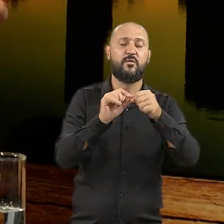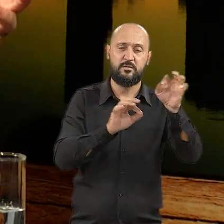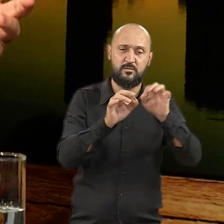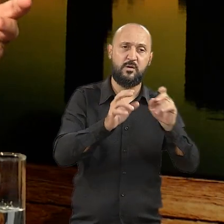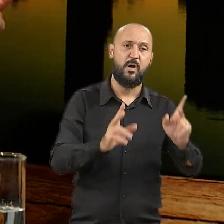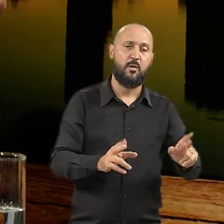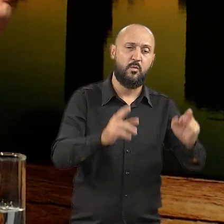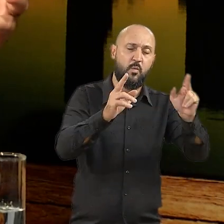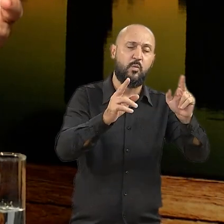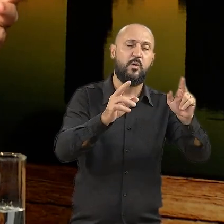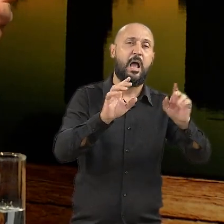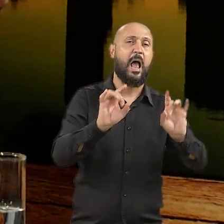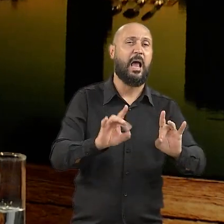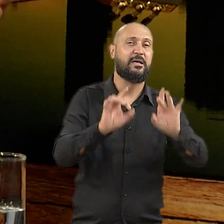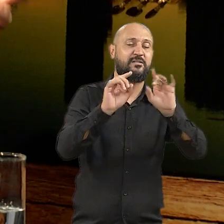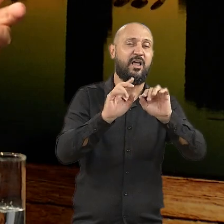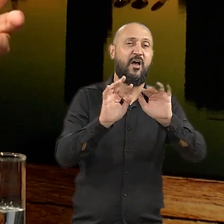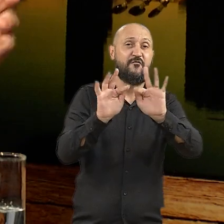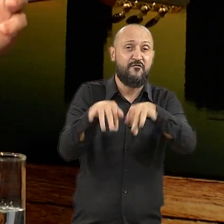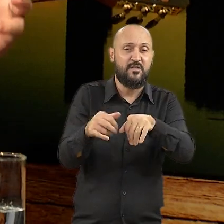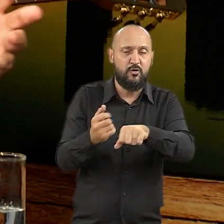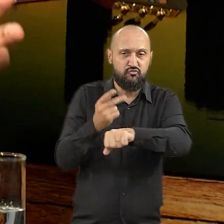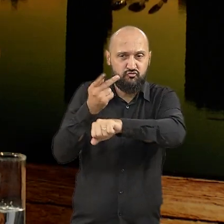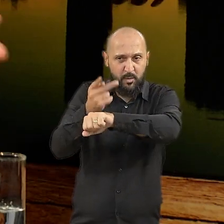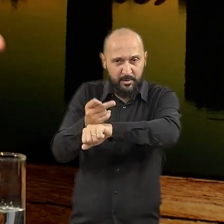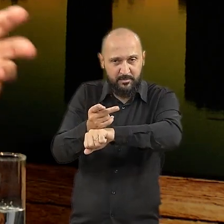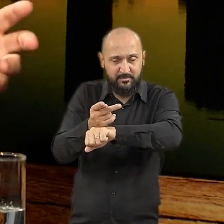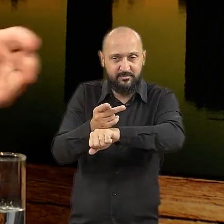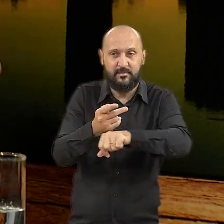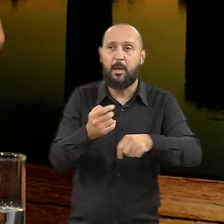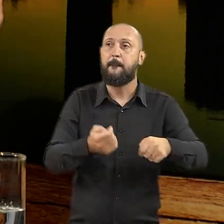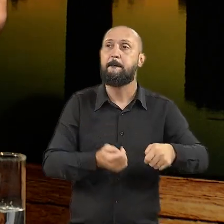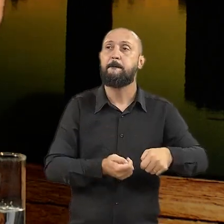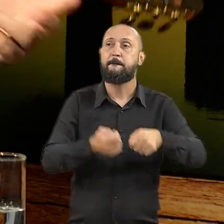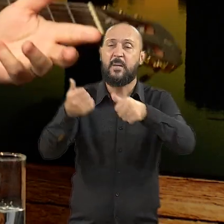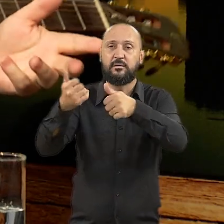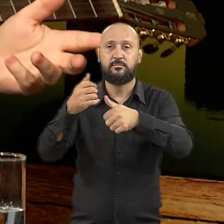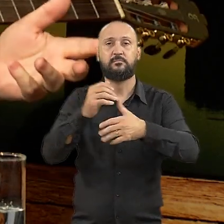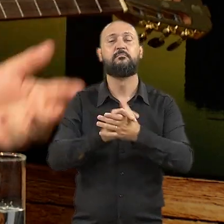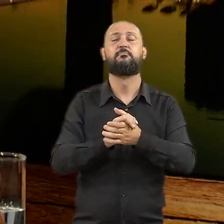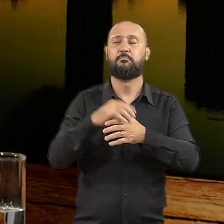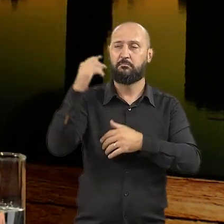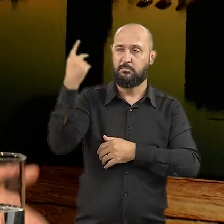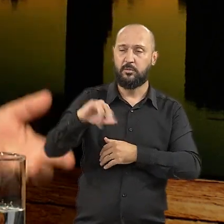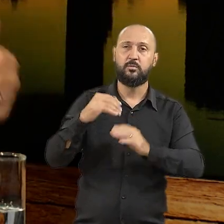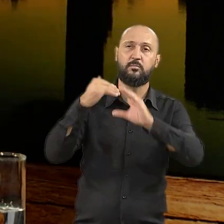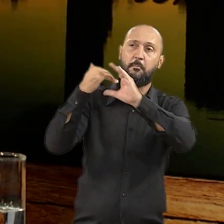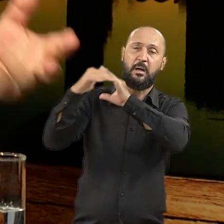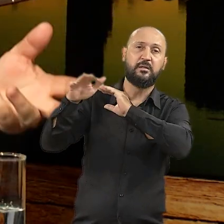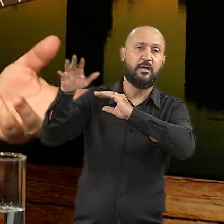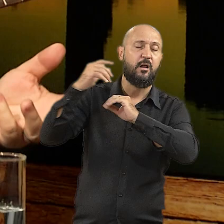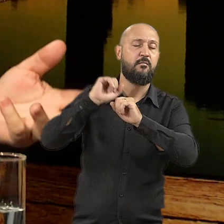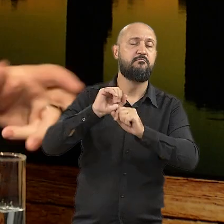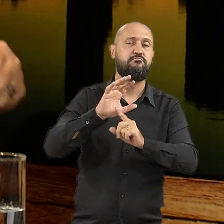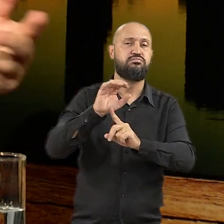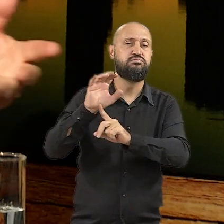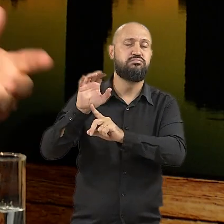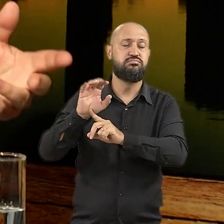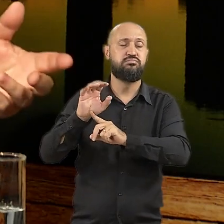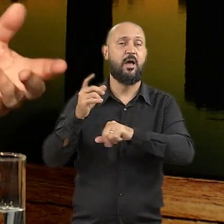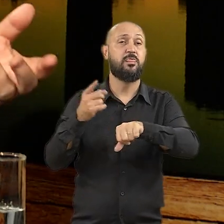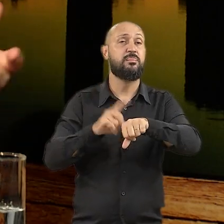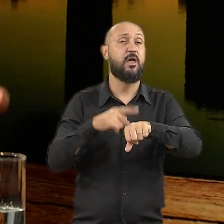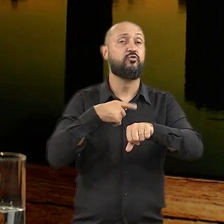eu fiz? Uma edição especial da final com a premiação, ofereci para eles, pode mandar, e mandaram para o ar. Aí